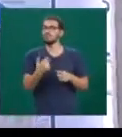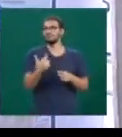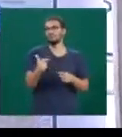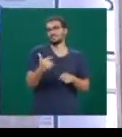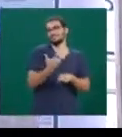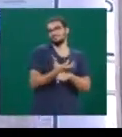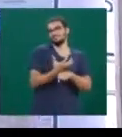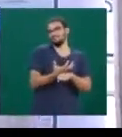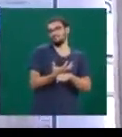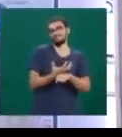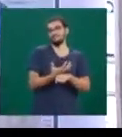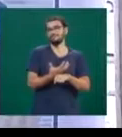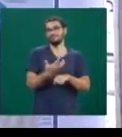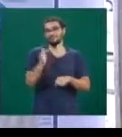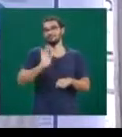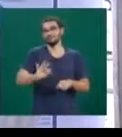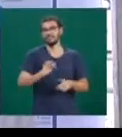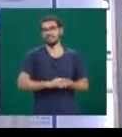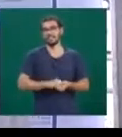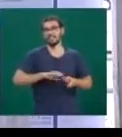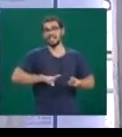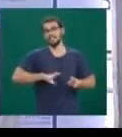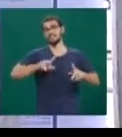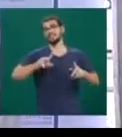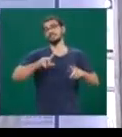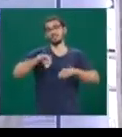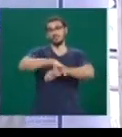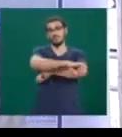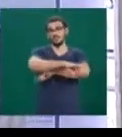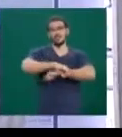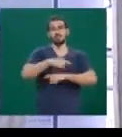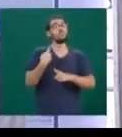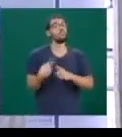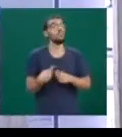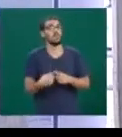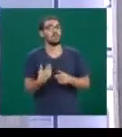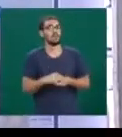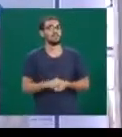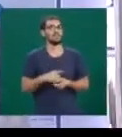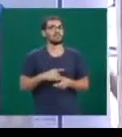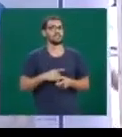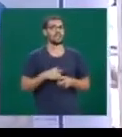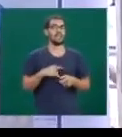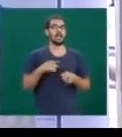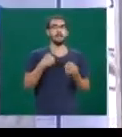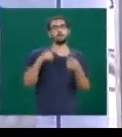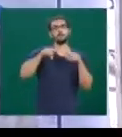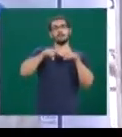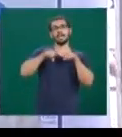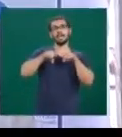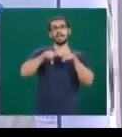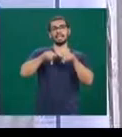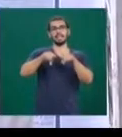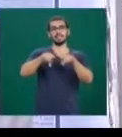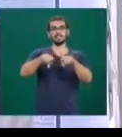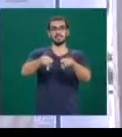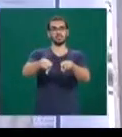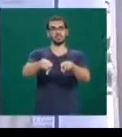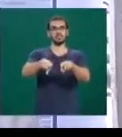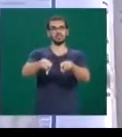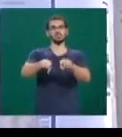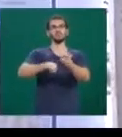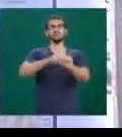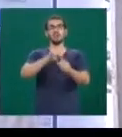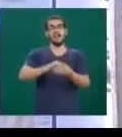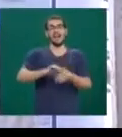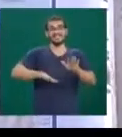fala, difere basicamente da nossa geometria pela questão do paralelismo que a gente tem, que é aquela... A gente tem